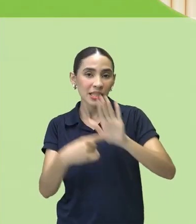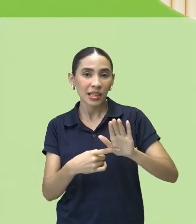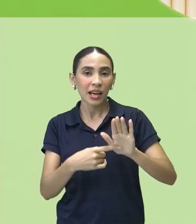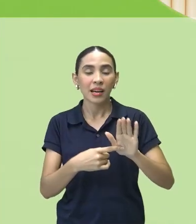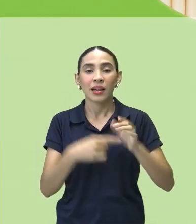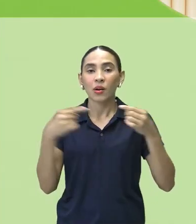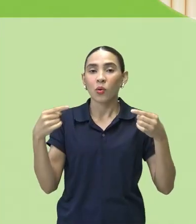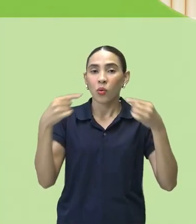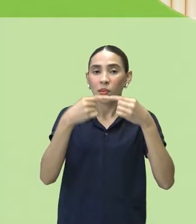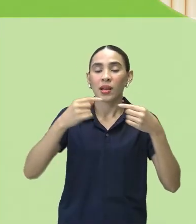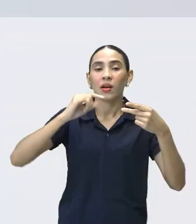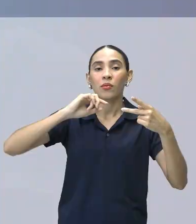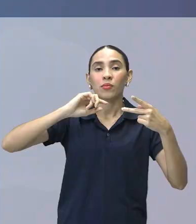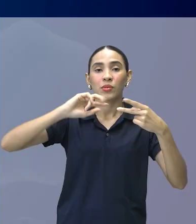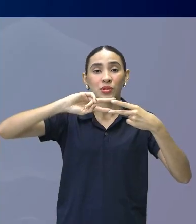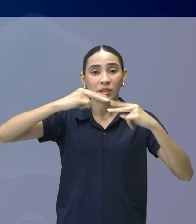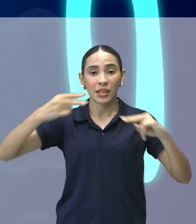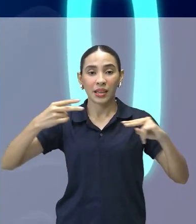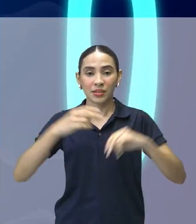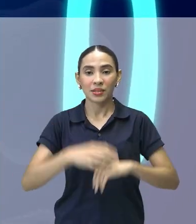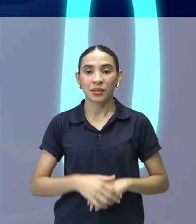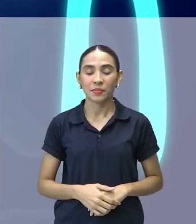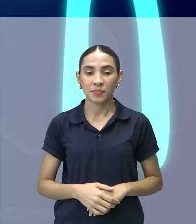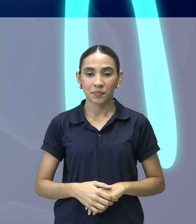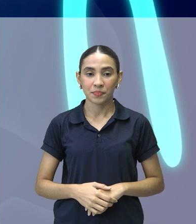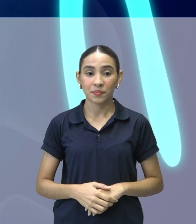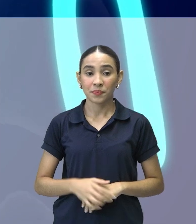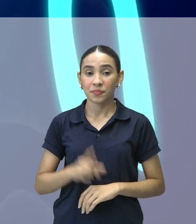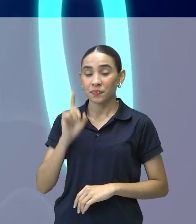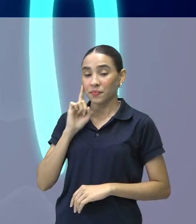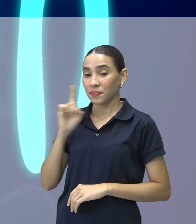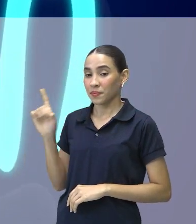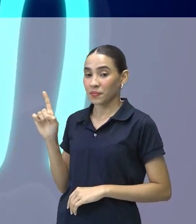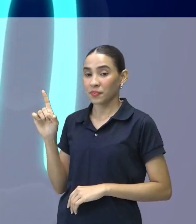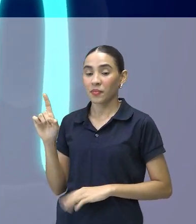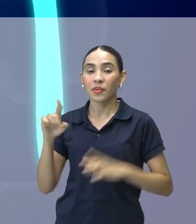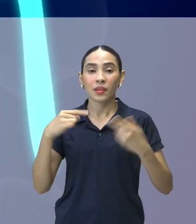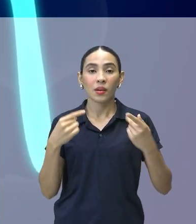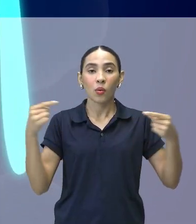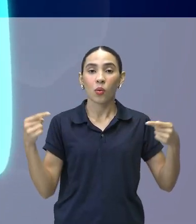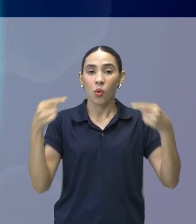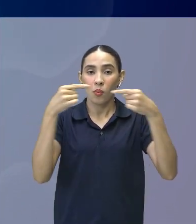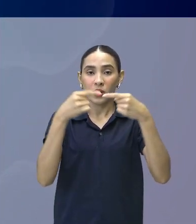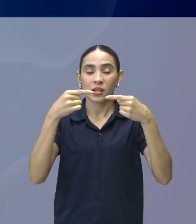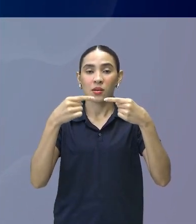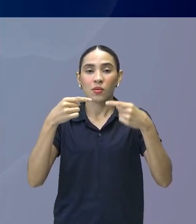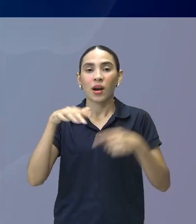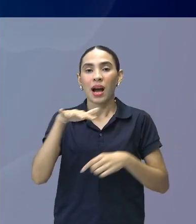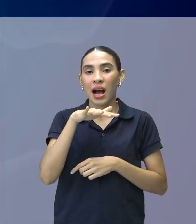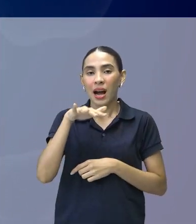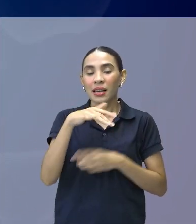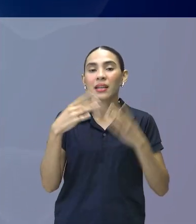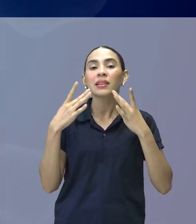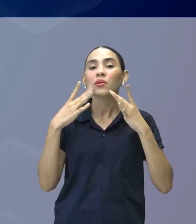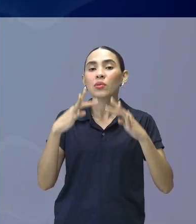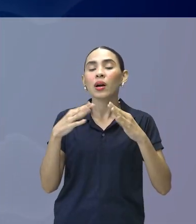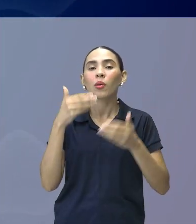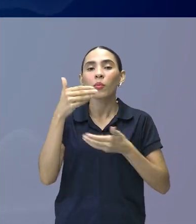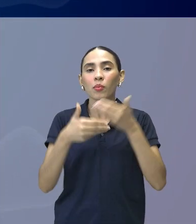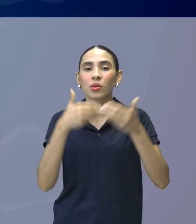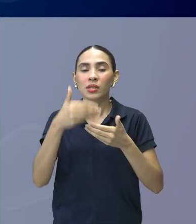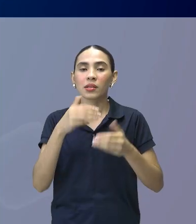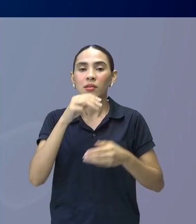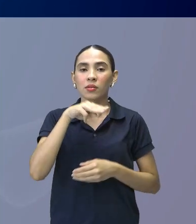da recombinação genética. Então, a recombinação pelo meio natural, através do processo